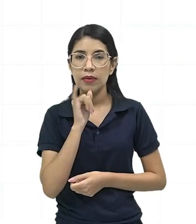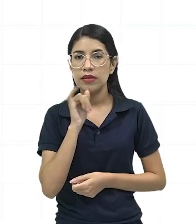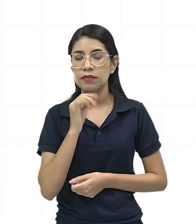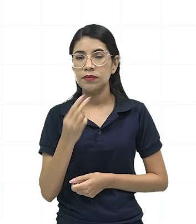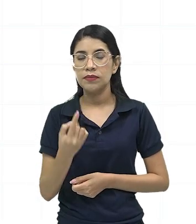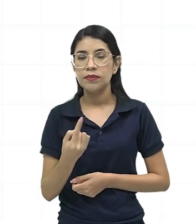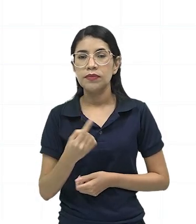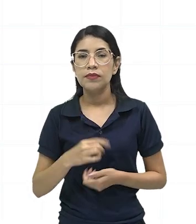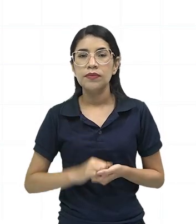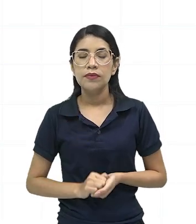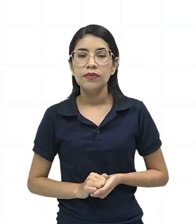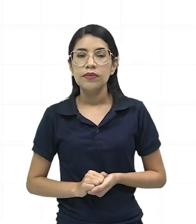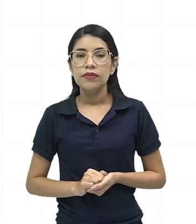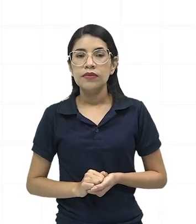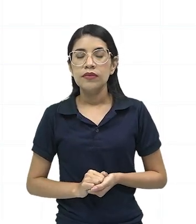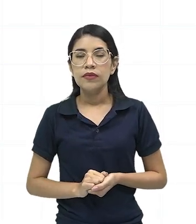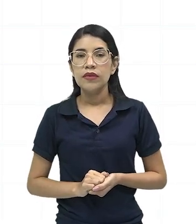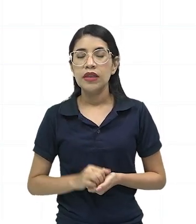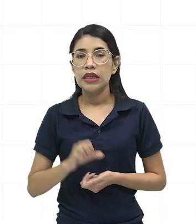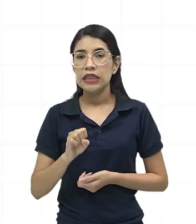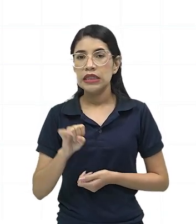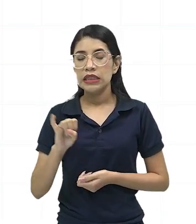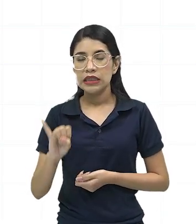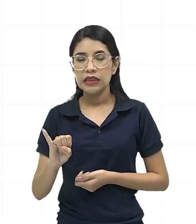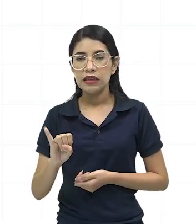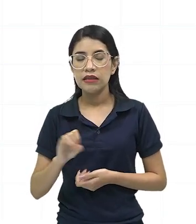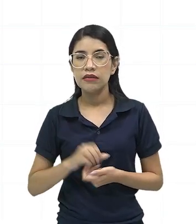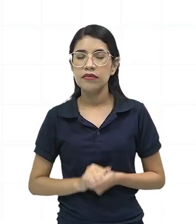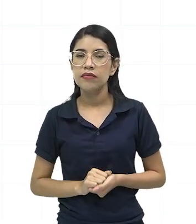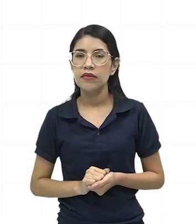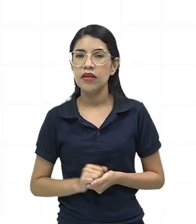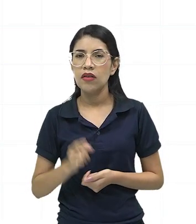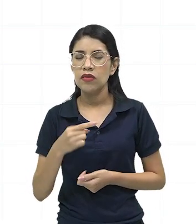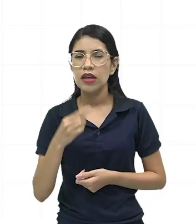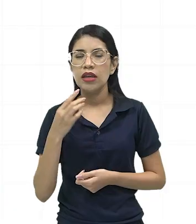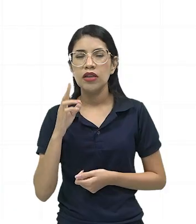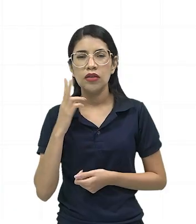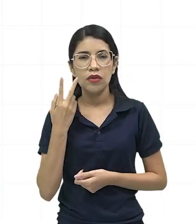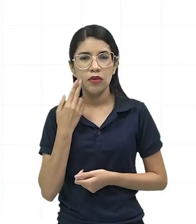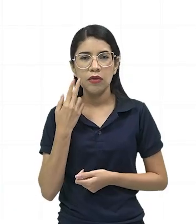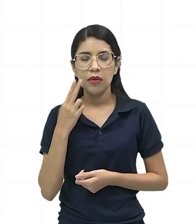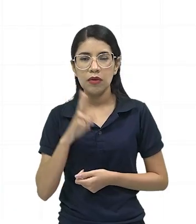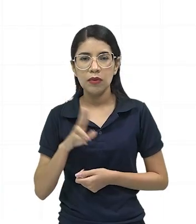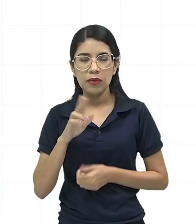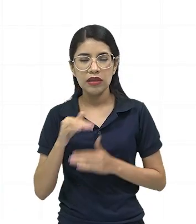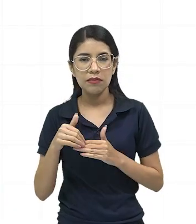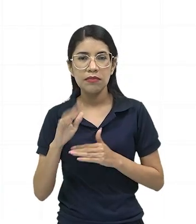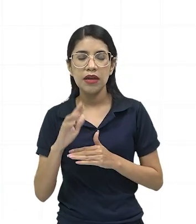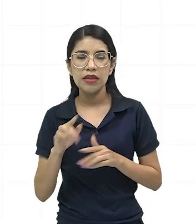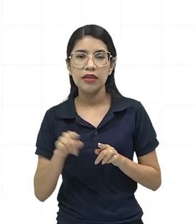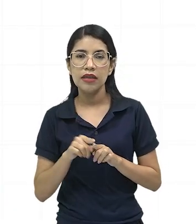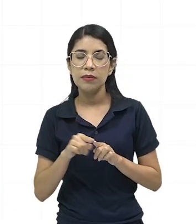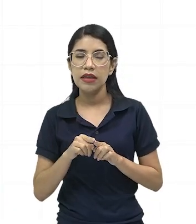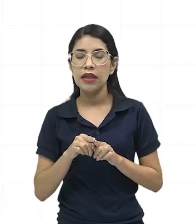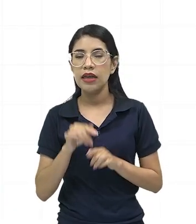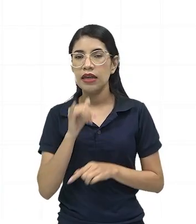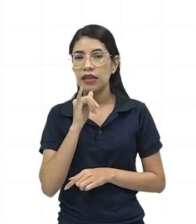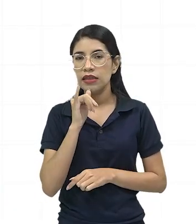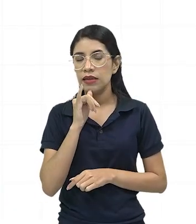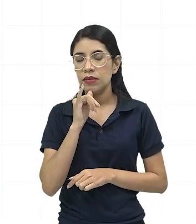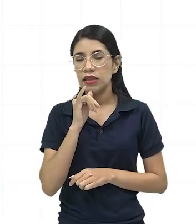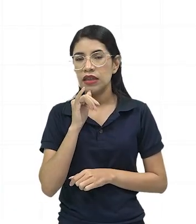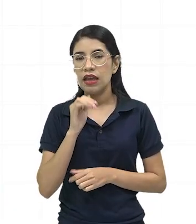1, o se. Esse se aí é bastante comum, talvez o que mais aparece quando a gente fala